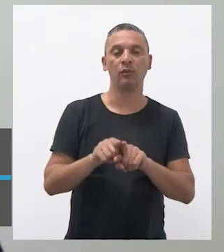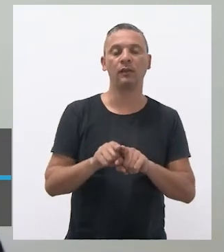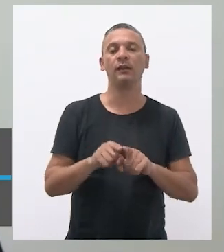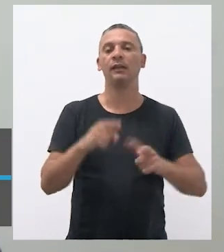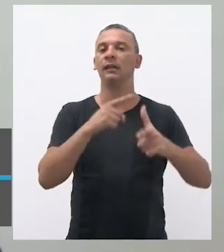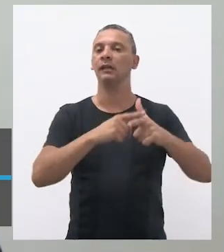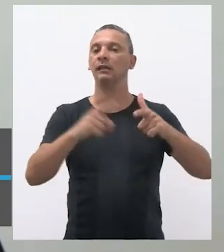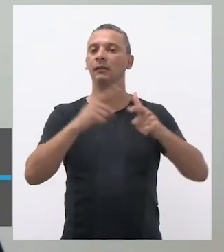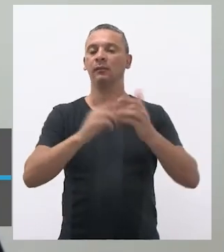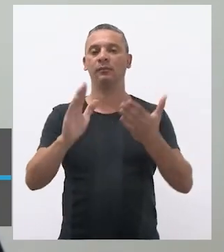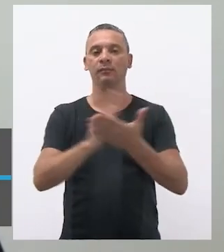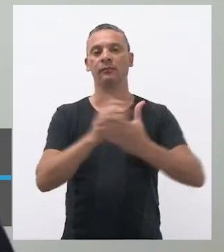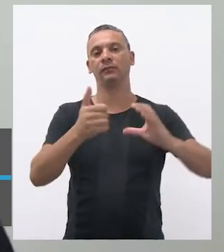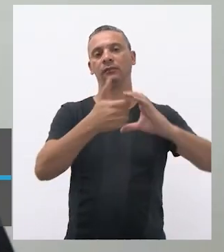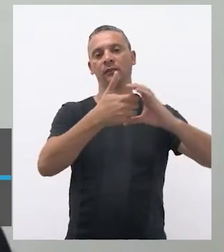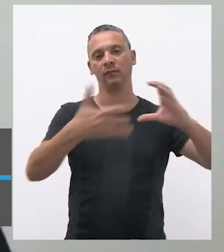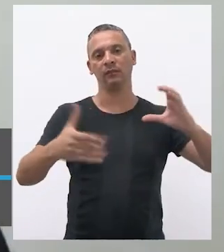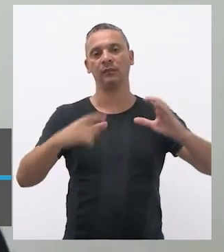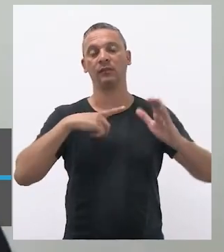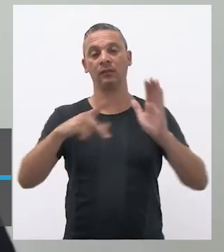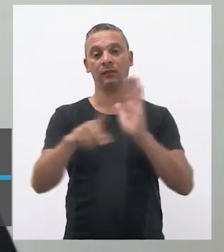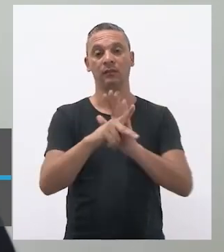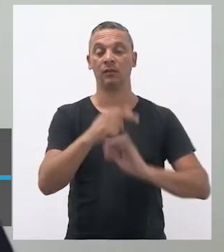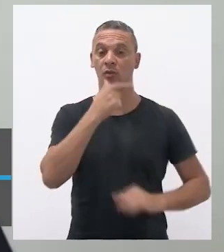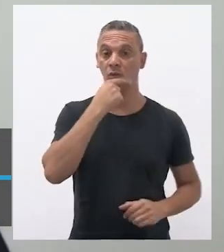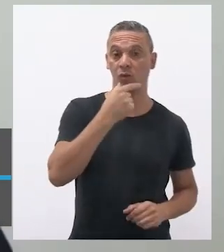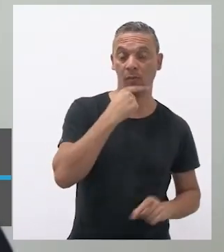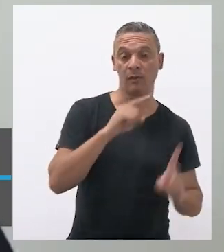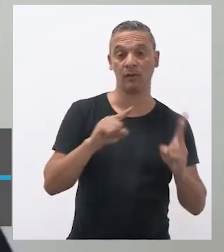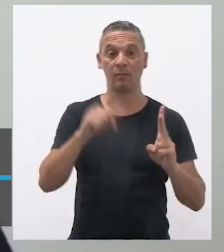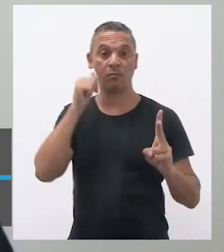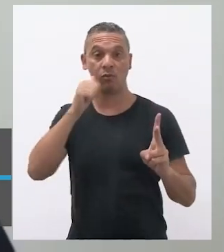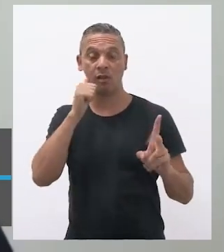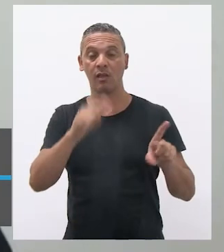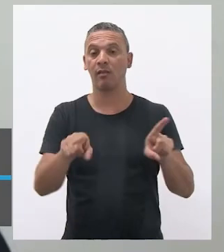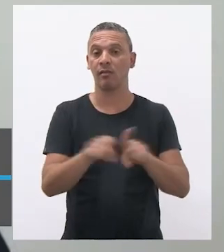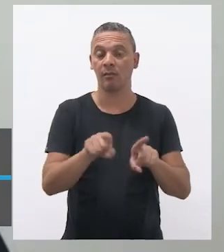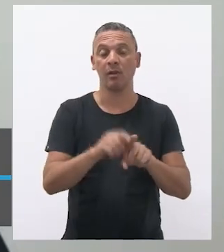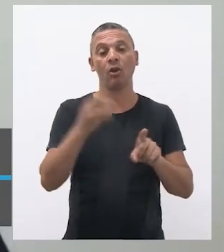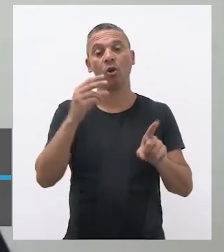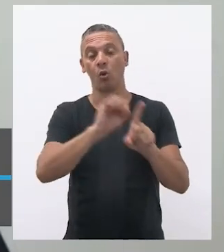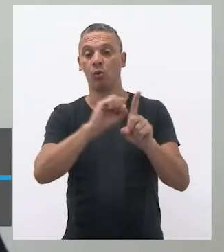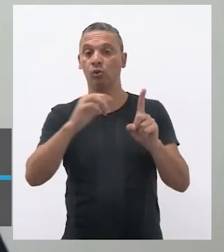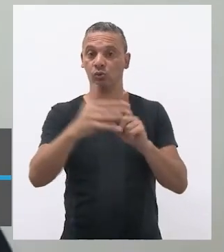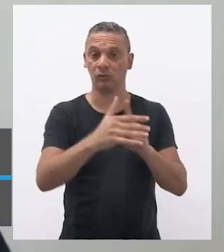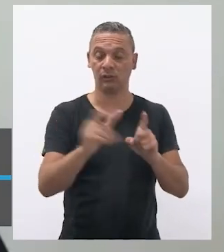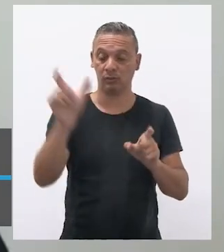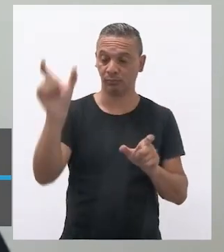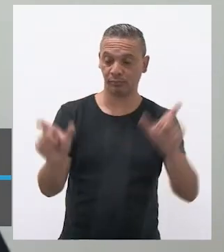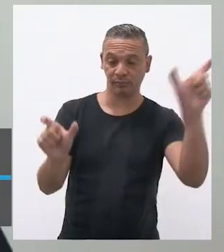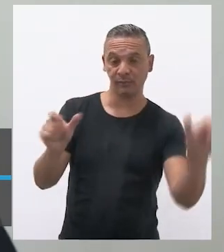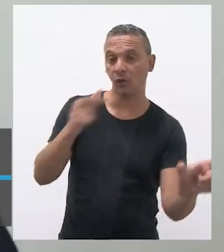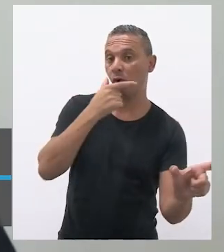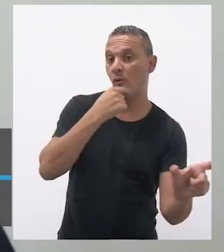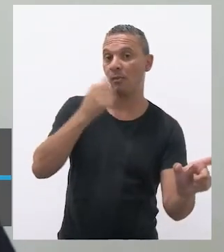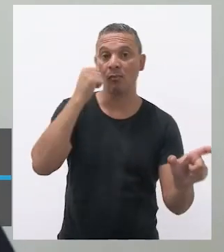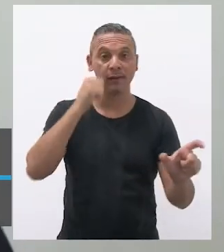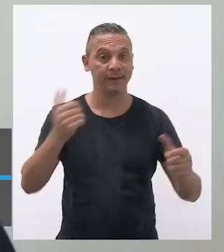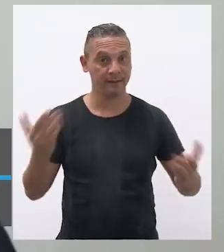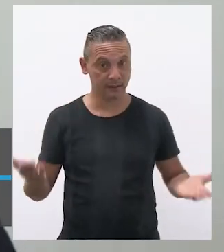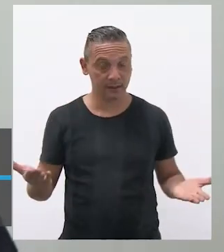das características que são atribuídas aos homens e às mulheres, ou os papéis sociais que são atribuídos a homens e mulheres,